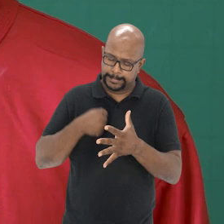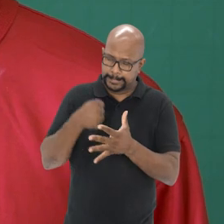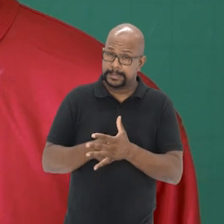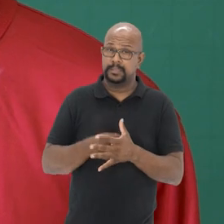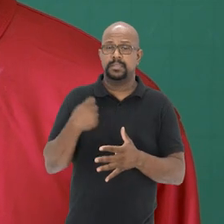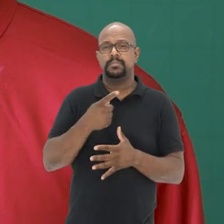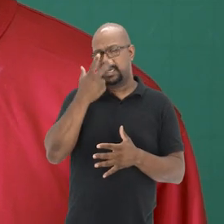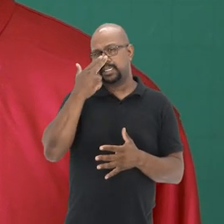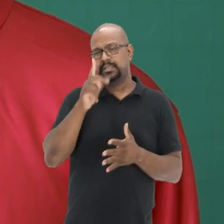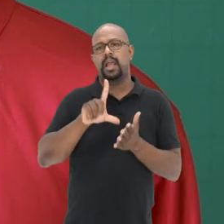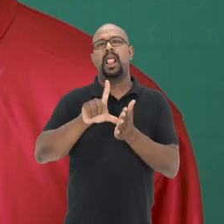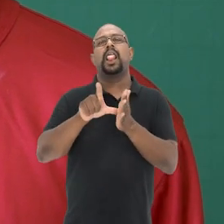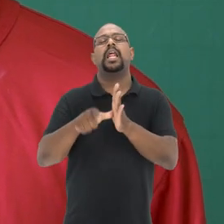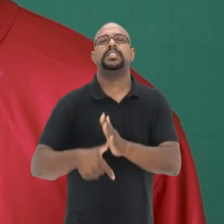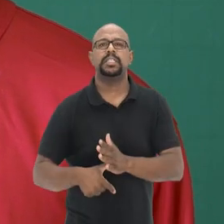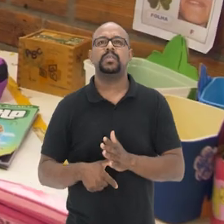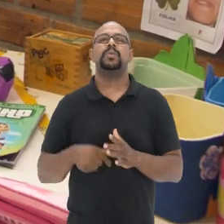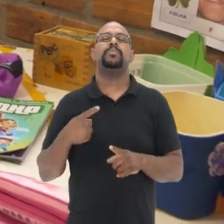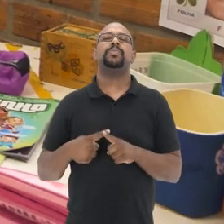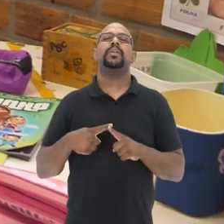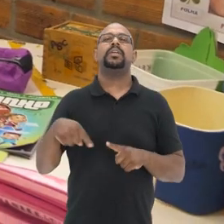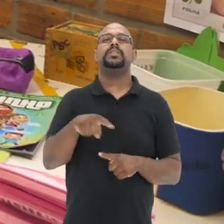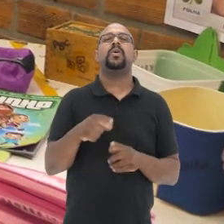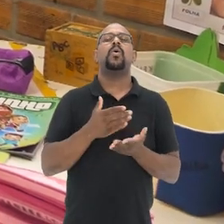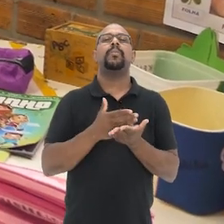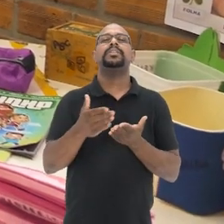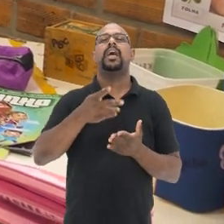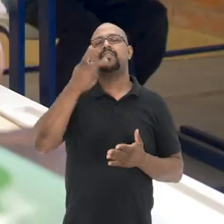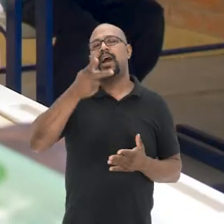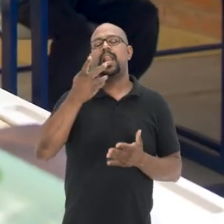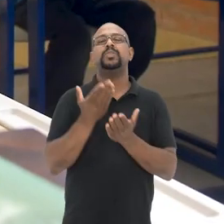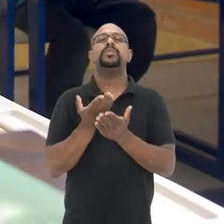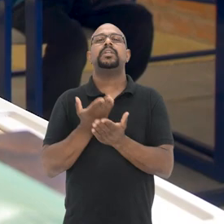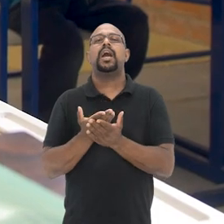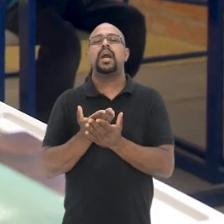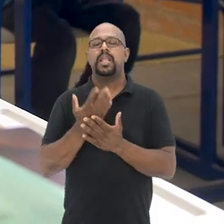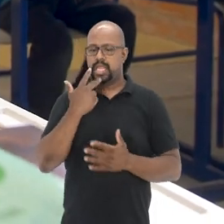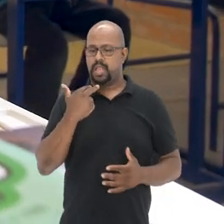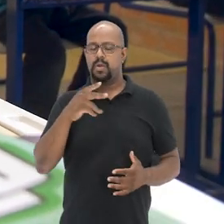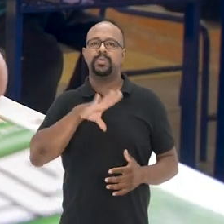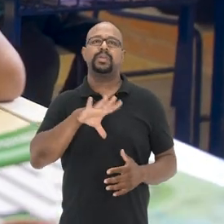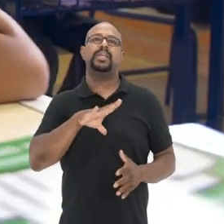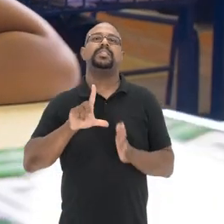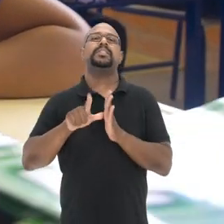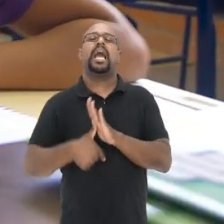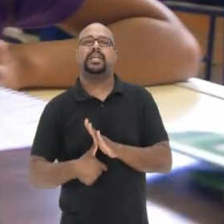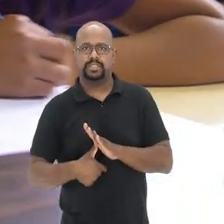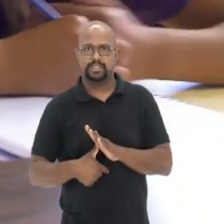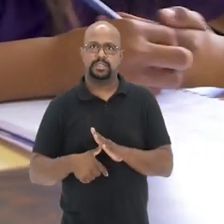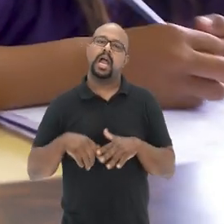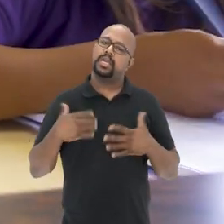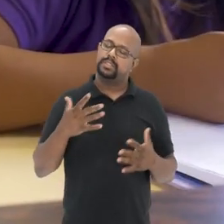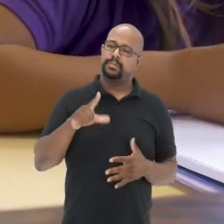que estão se atrasando, né, porque estão começando a falar, a estudar na língua portuguesa muito